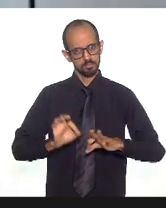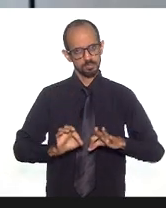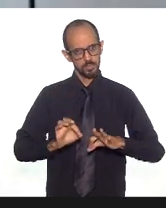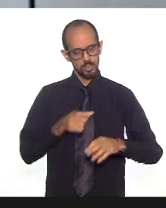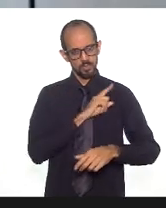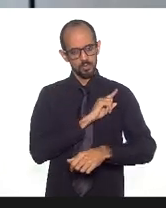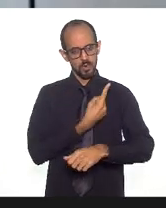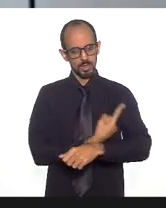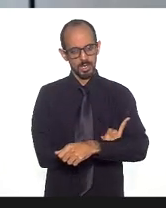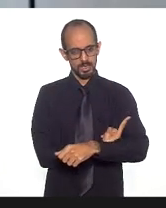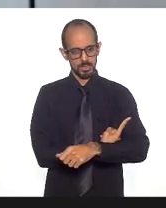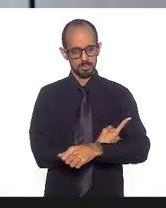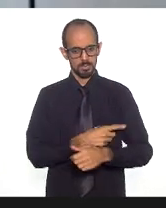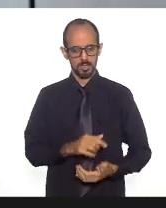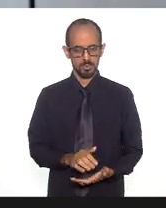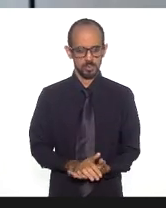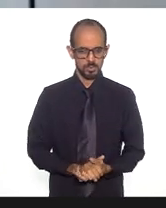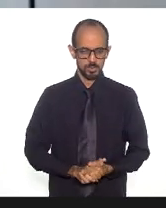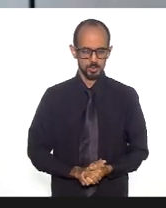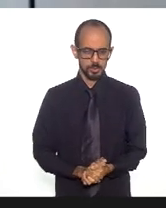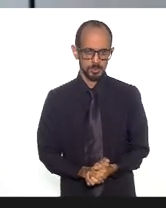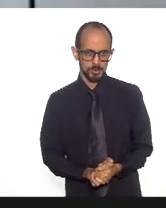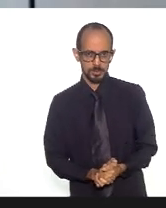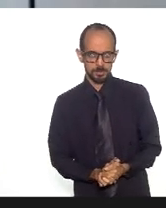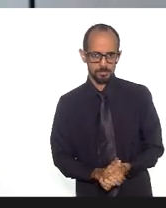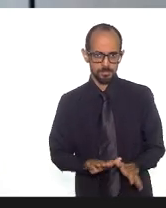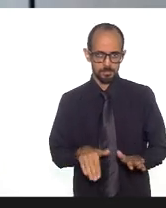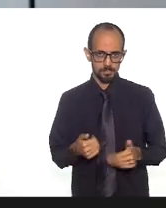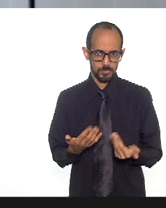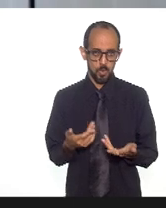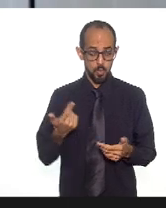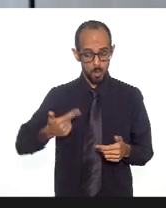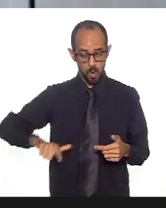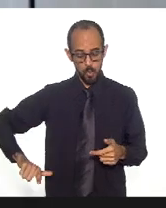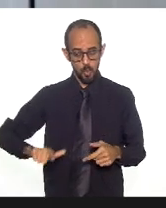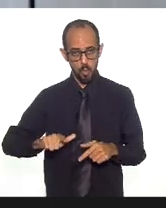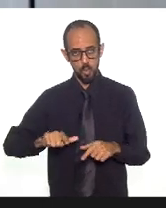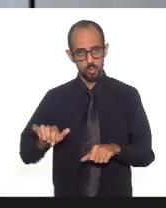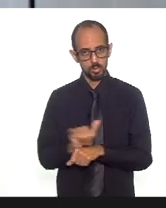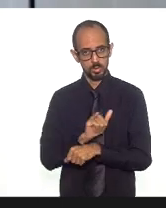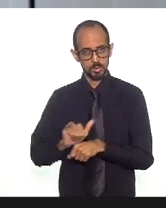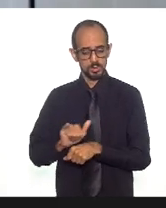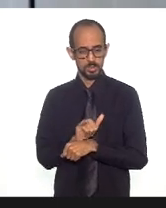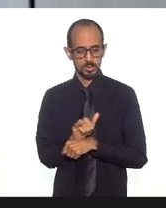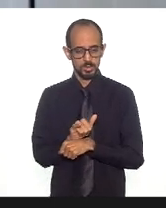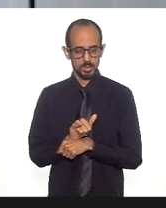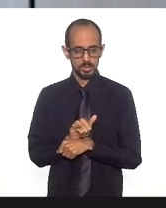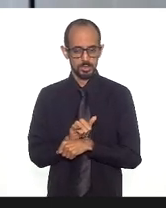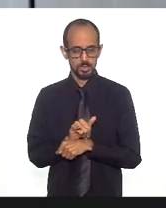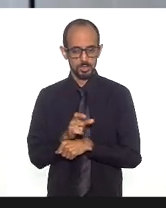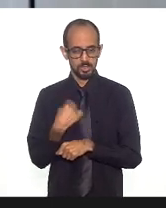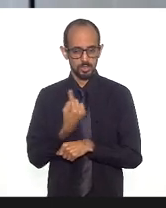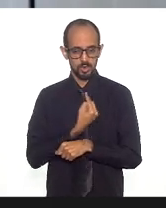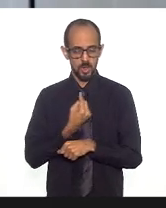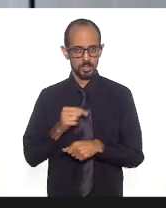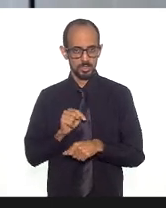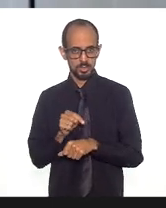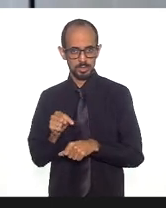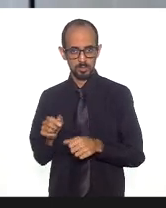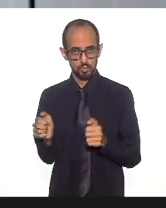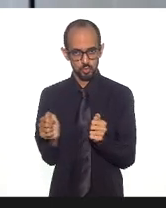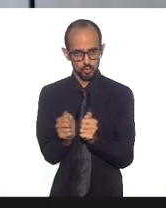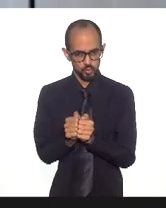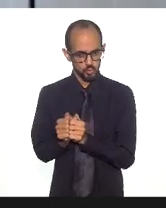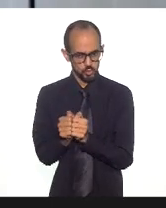fortalecimento. Não há outra, na verdade, não há outra alternativa, na medida que todos nós estamos profundamente envolvidos com